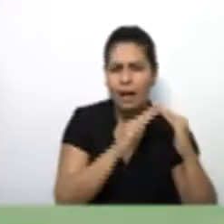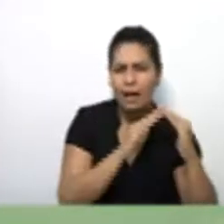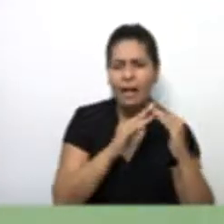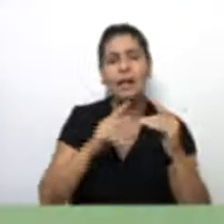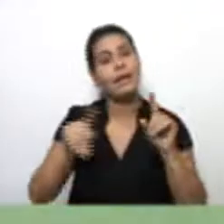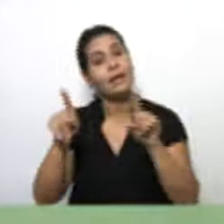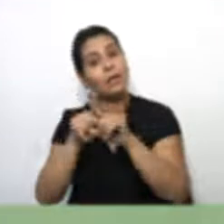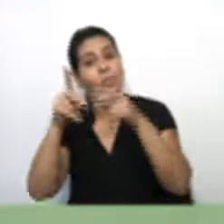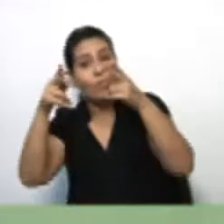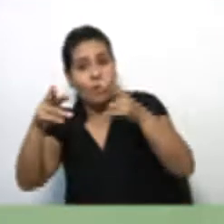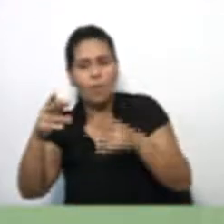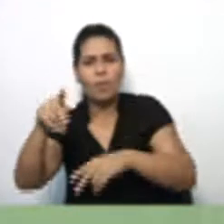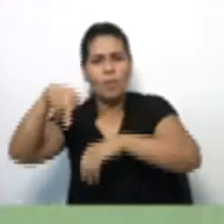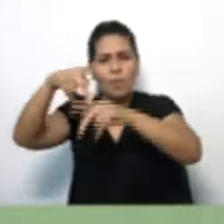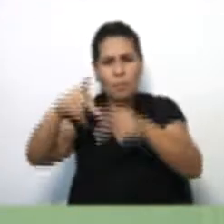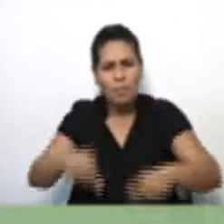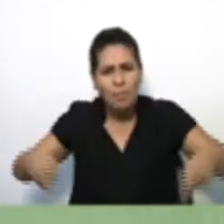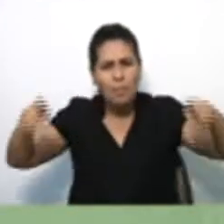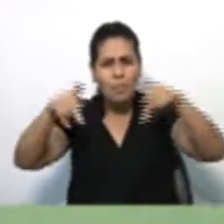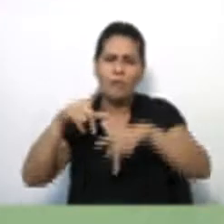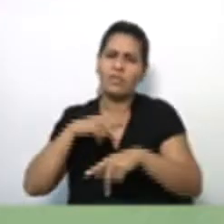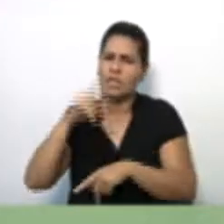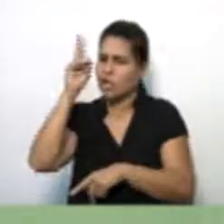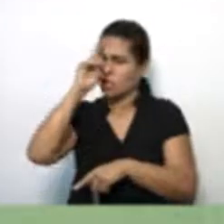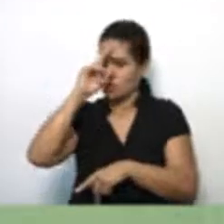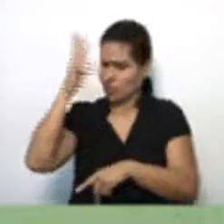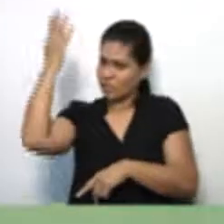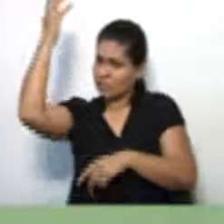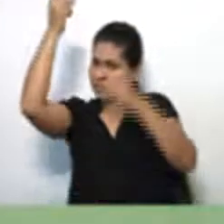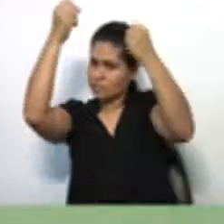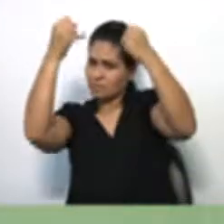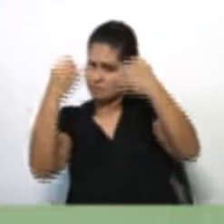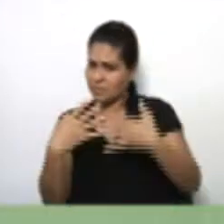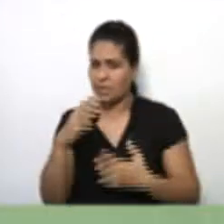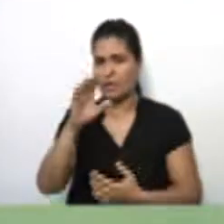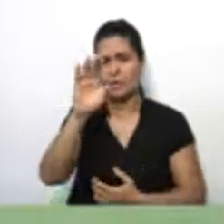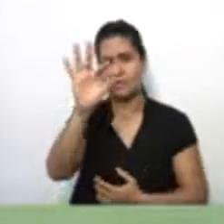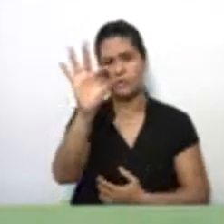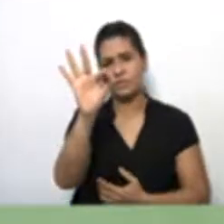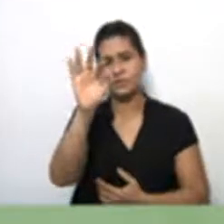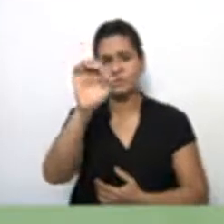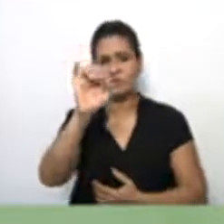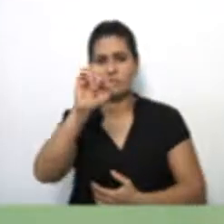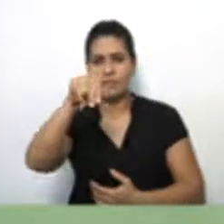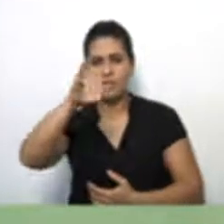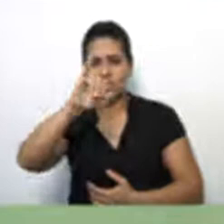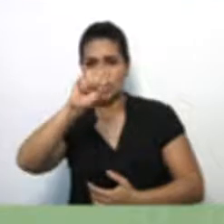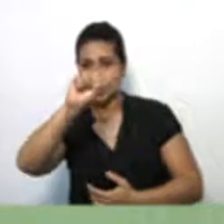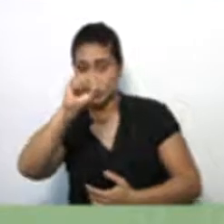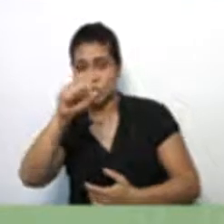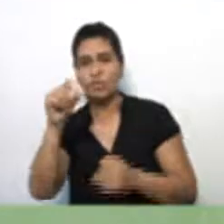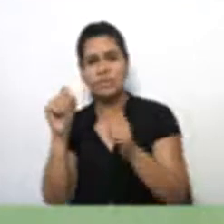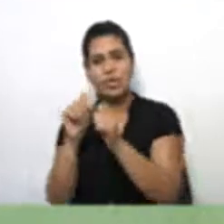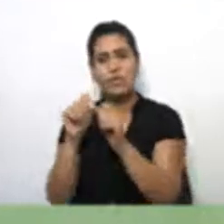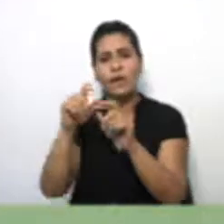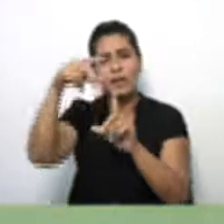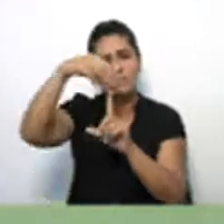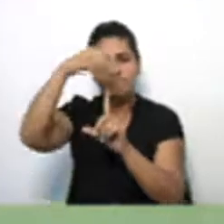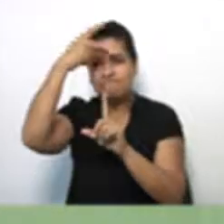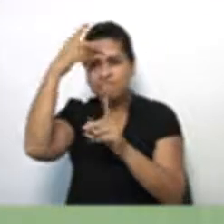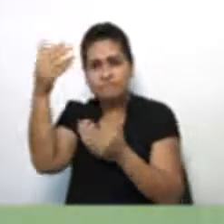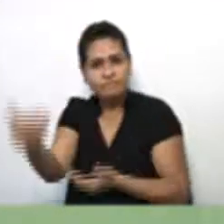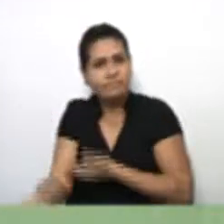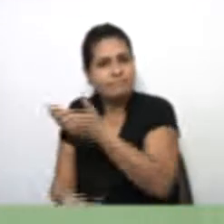os fenícios, você estudou isso aqui em história geral, tá bom? Destacaram-se intensificando as trocas e com isto estimularam o